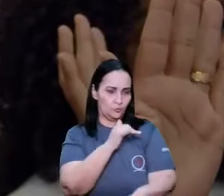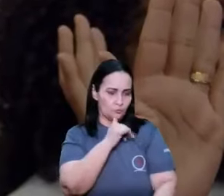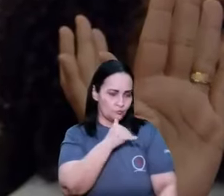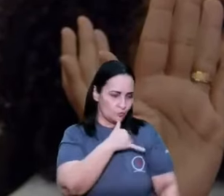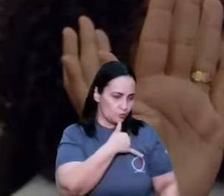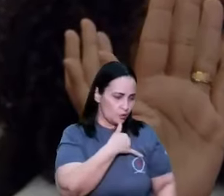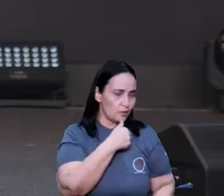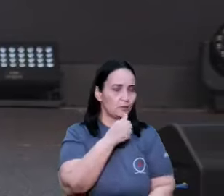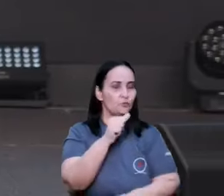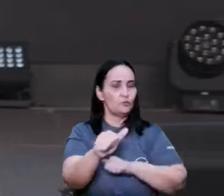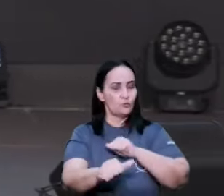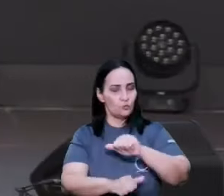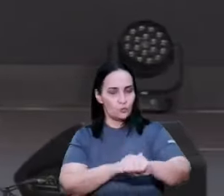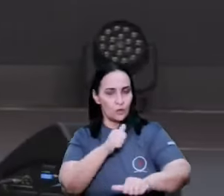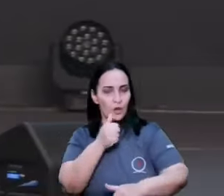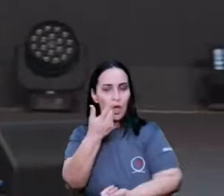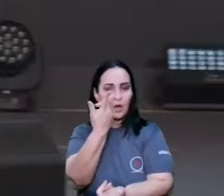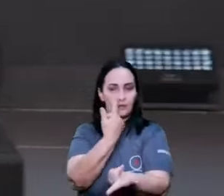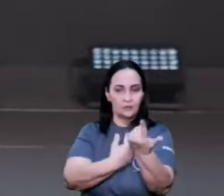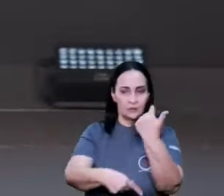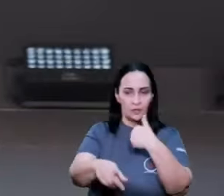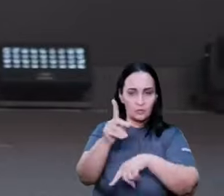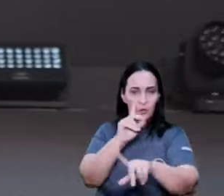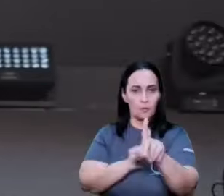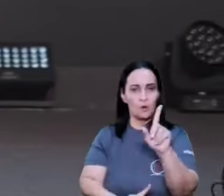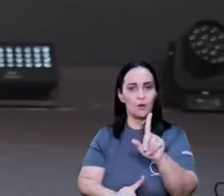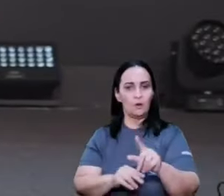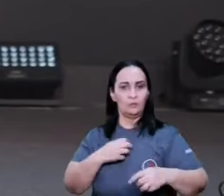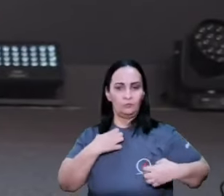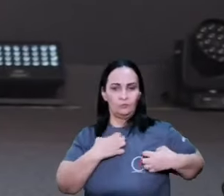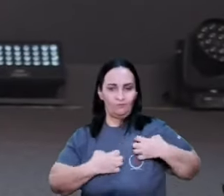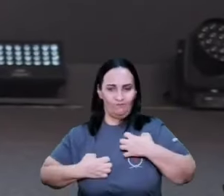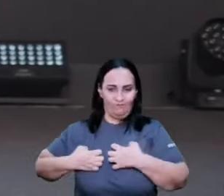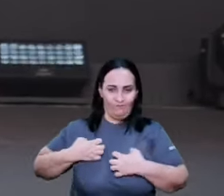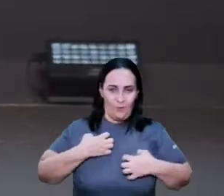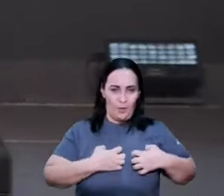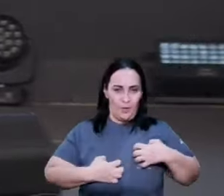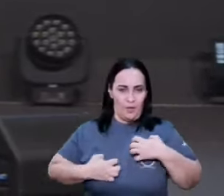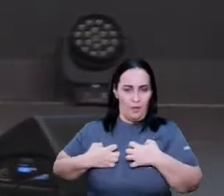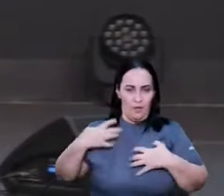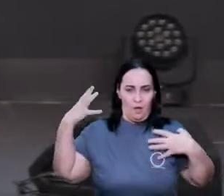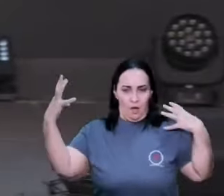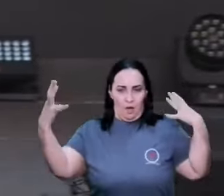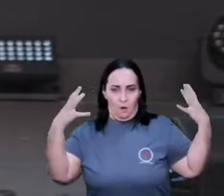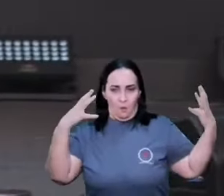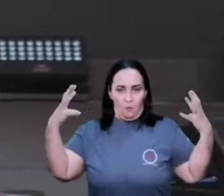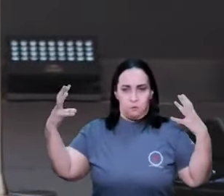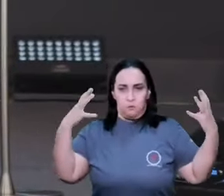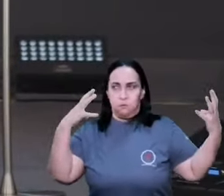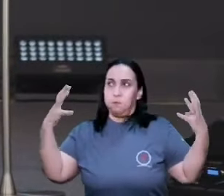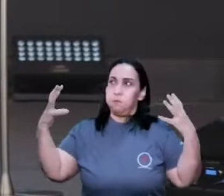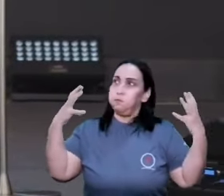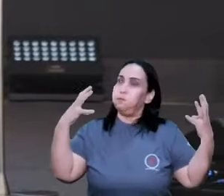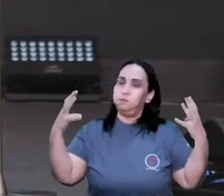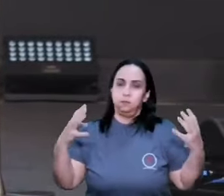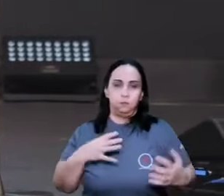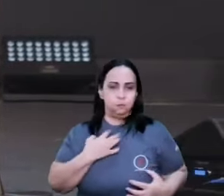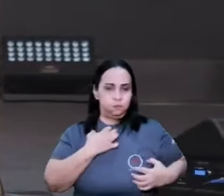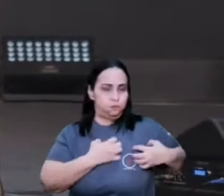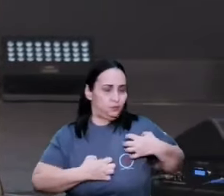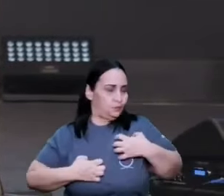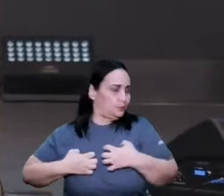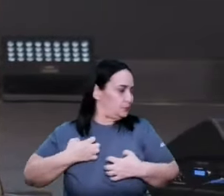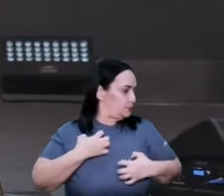bom ânimo esta angústia essa perturbação isto que está te afligindo